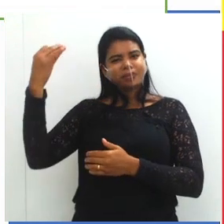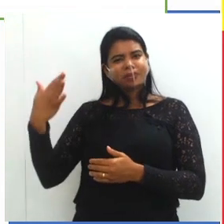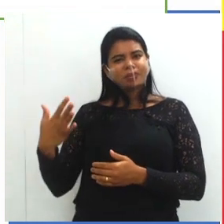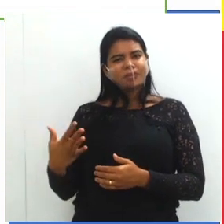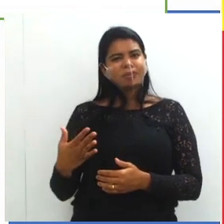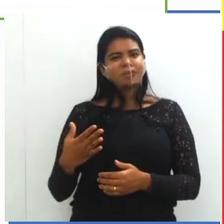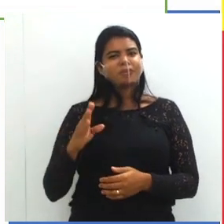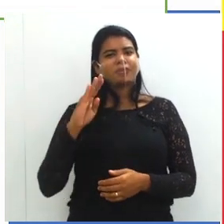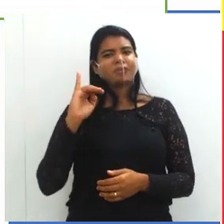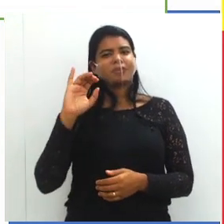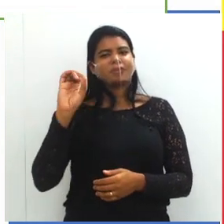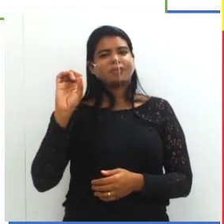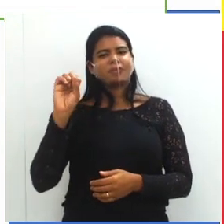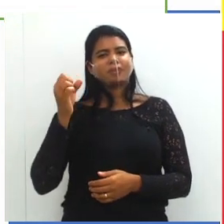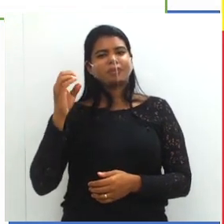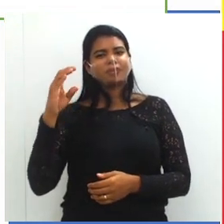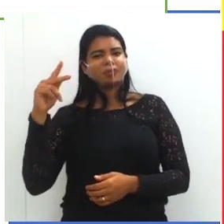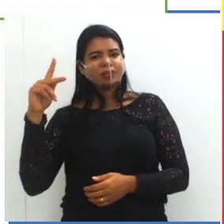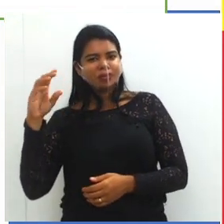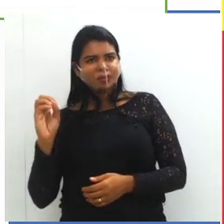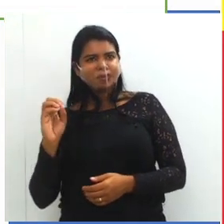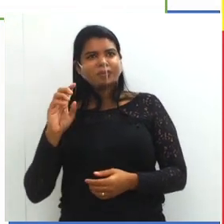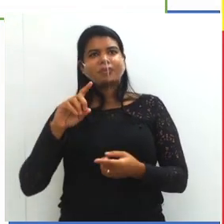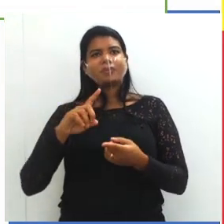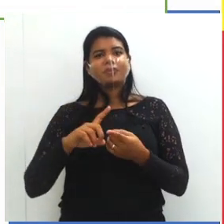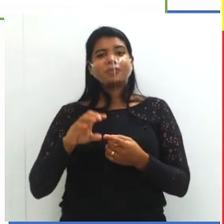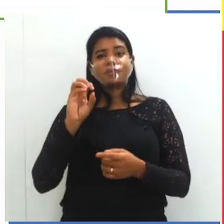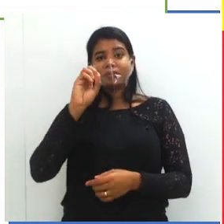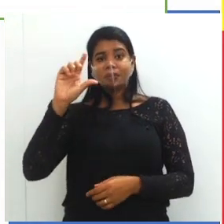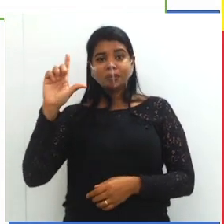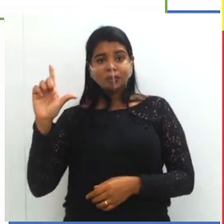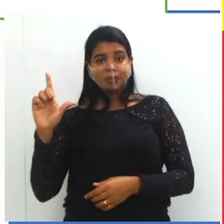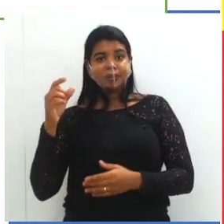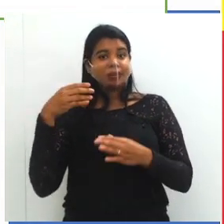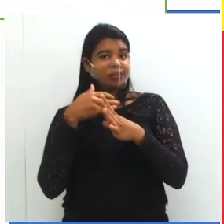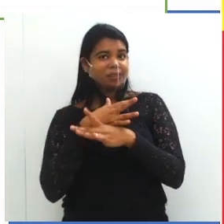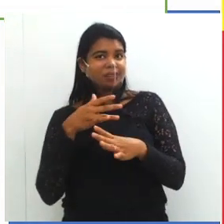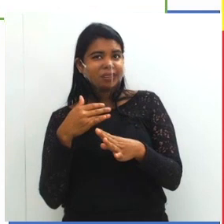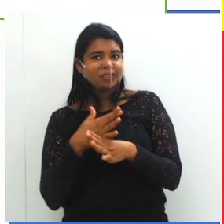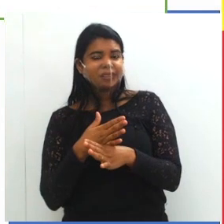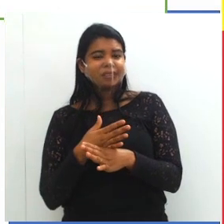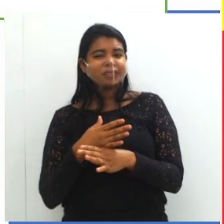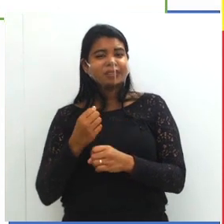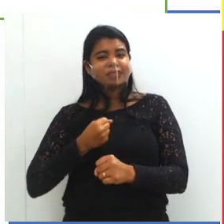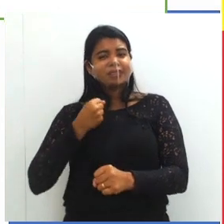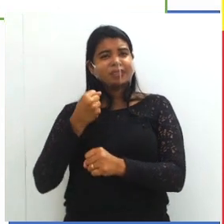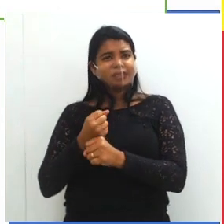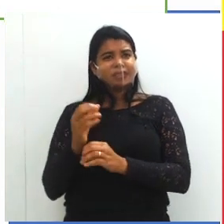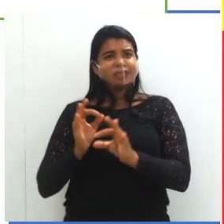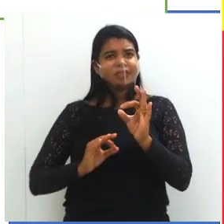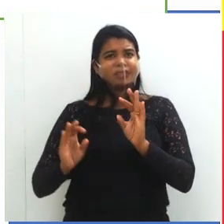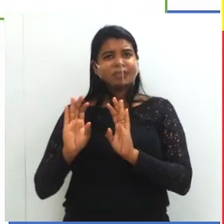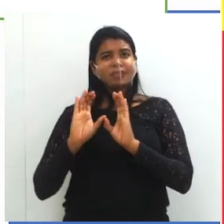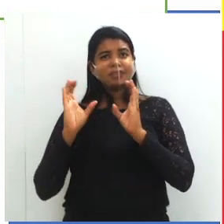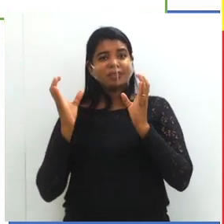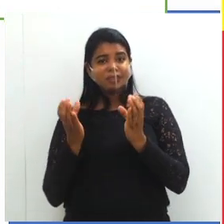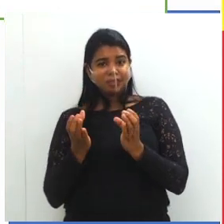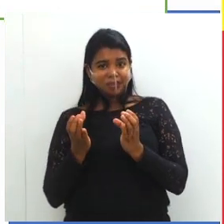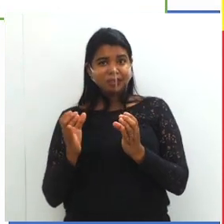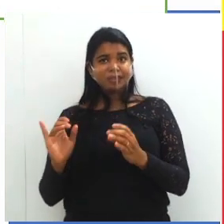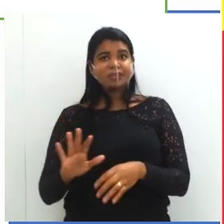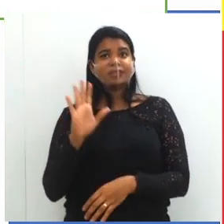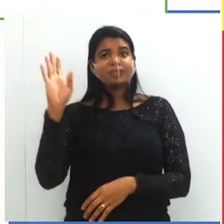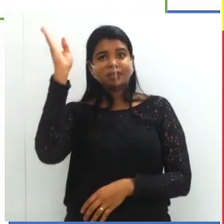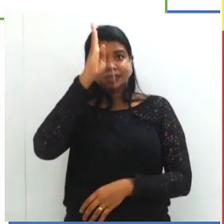Helder foi um bispo católico, arcebispo emérito de Olinda e Recife, foi um dos fundadores da Conferência Nacional